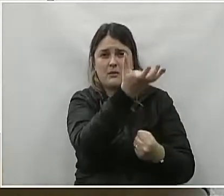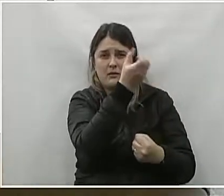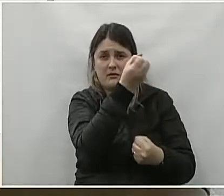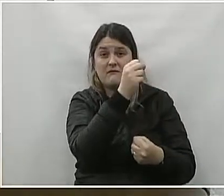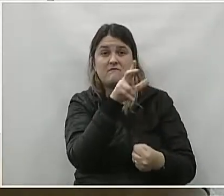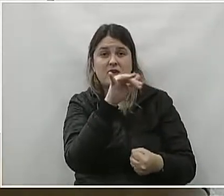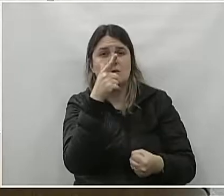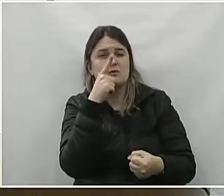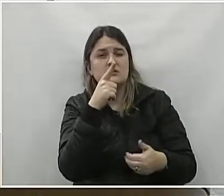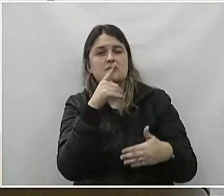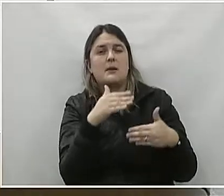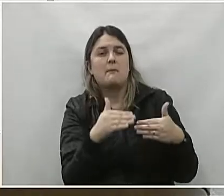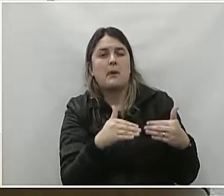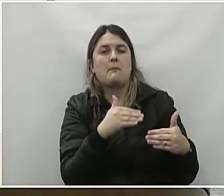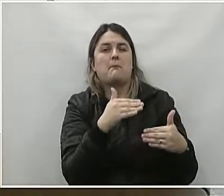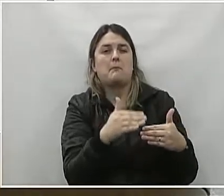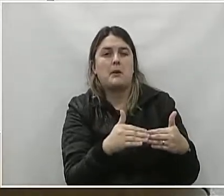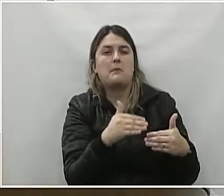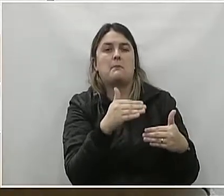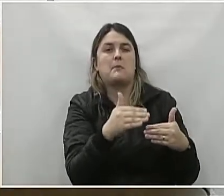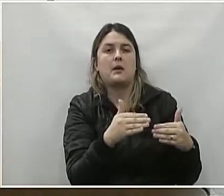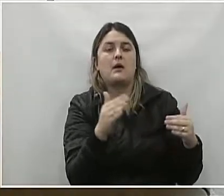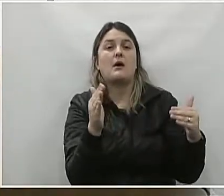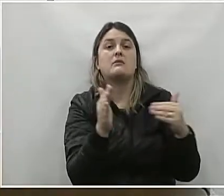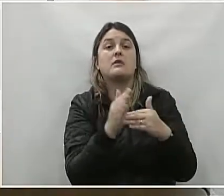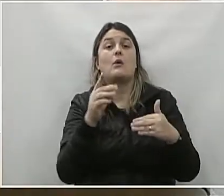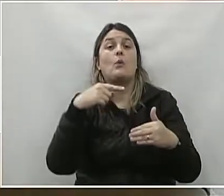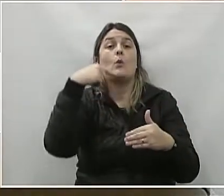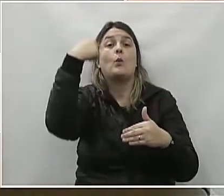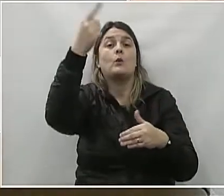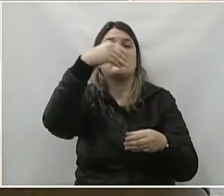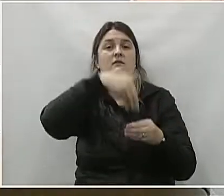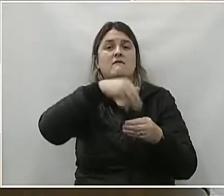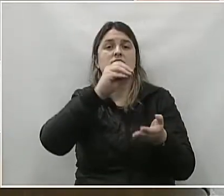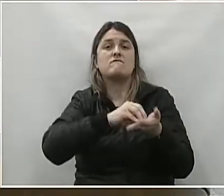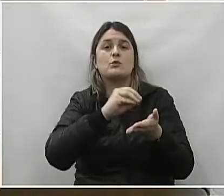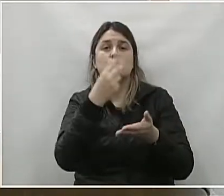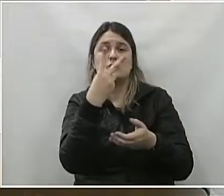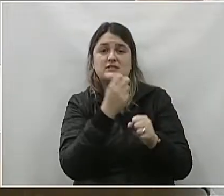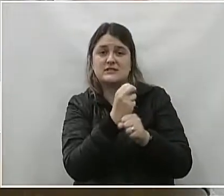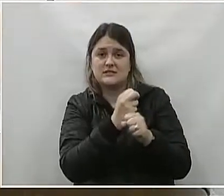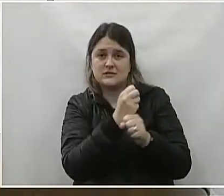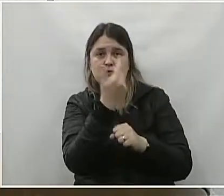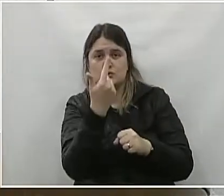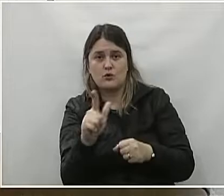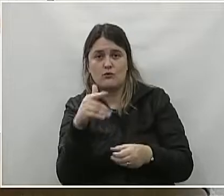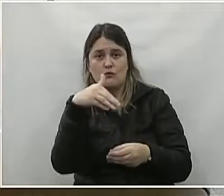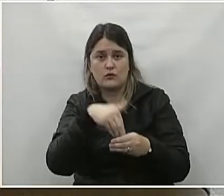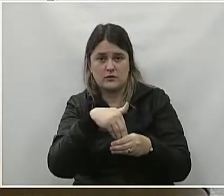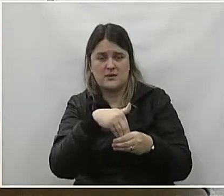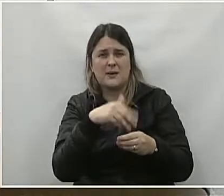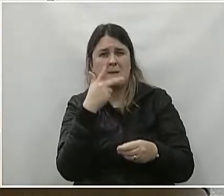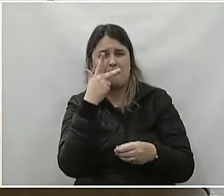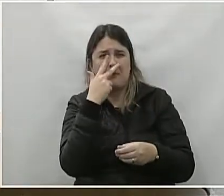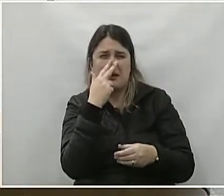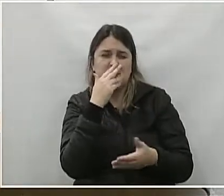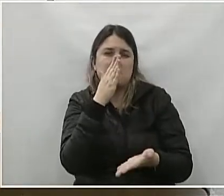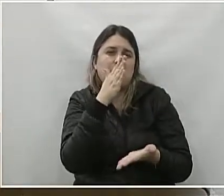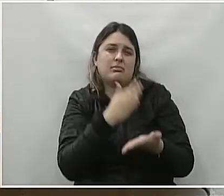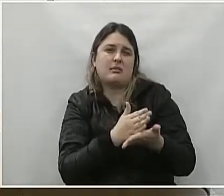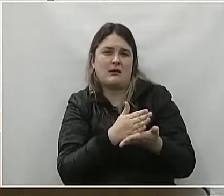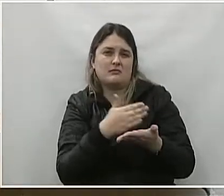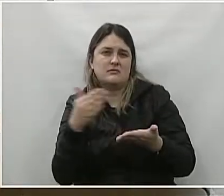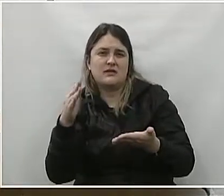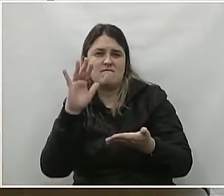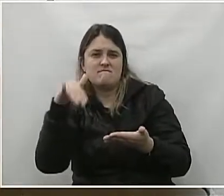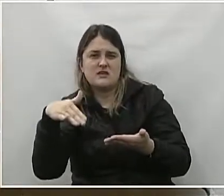vão conseguir empurrar esse problema até a próxima eleição, porque falta 2 anos para a próxima eleição de novo. Nós já estamos praticamente do meio